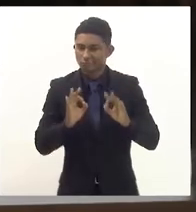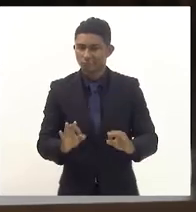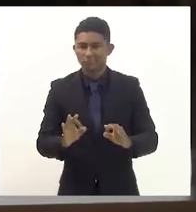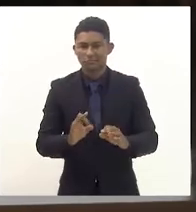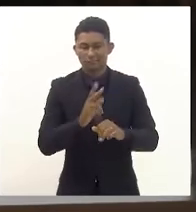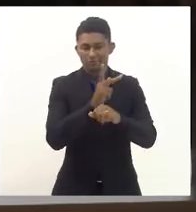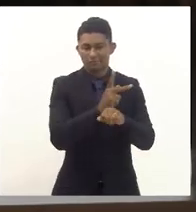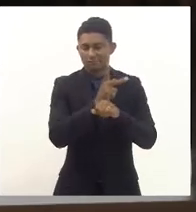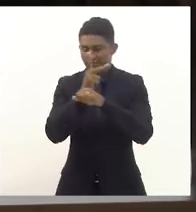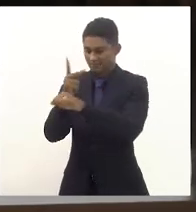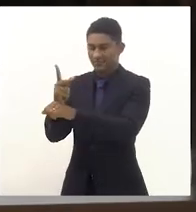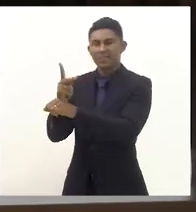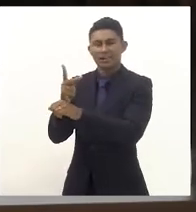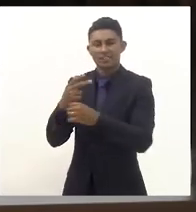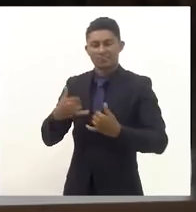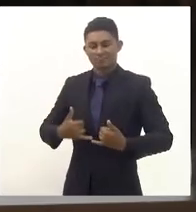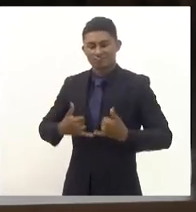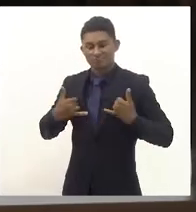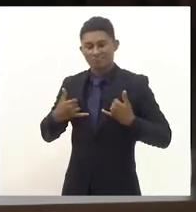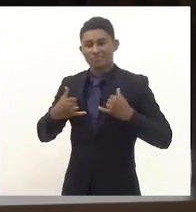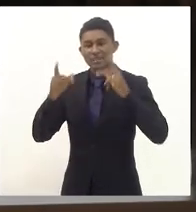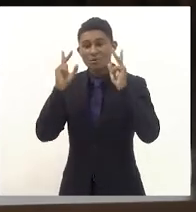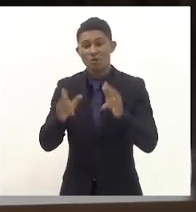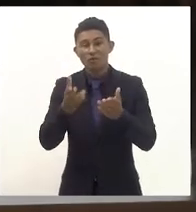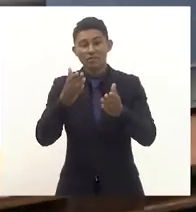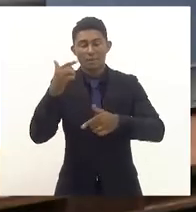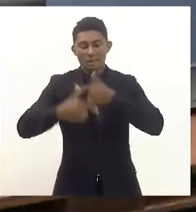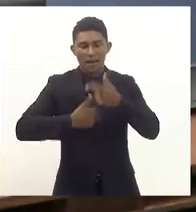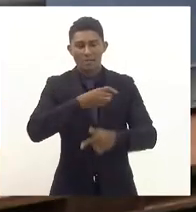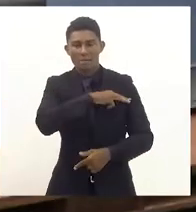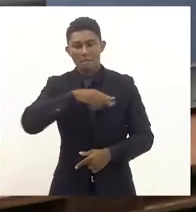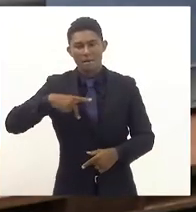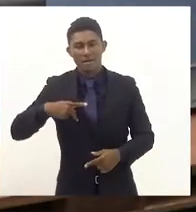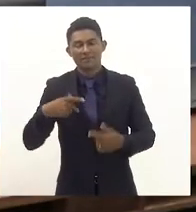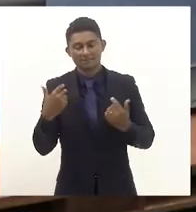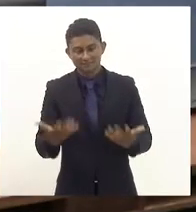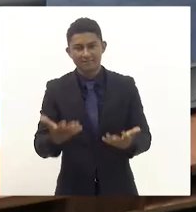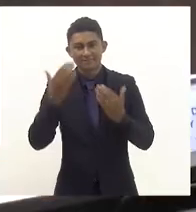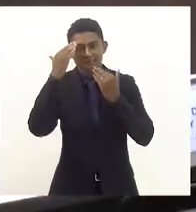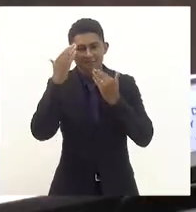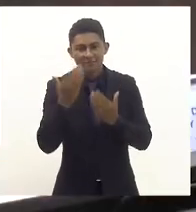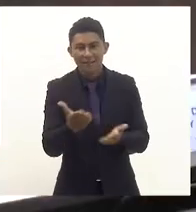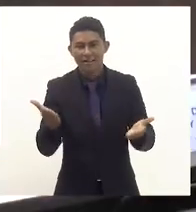comenda como honra o público Muito obrigado a